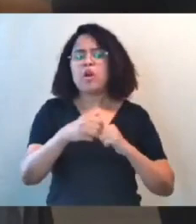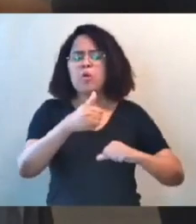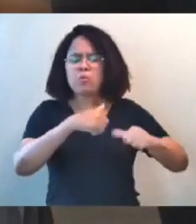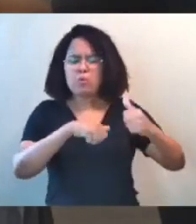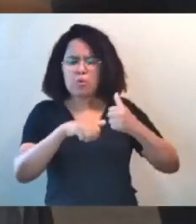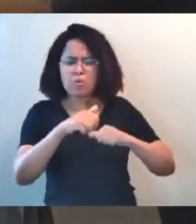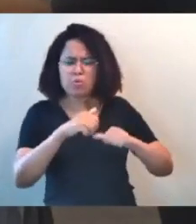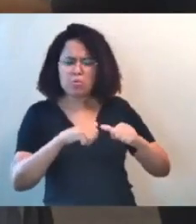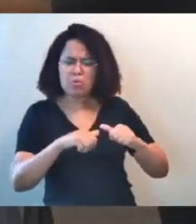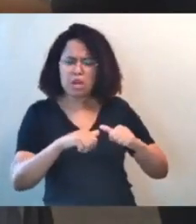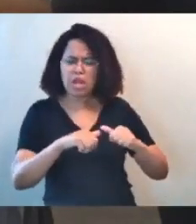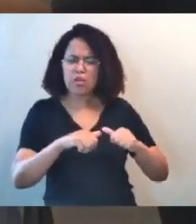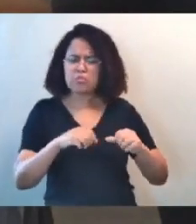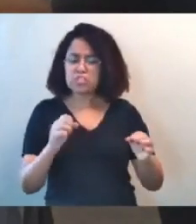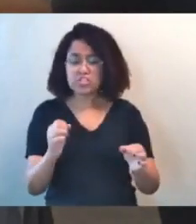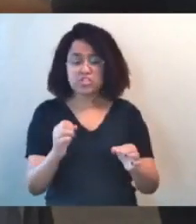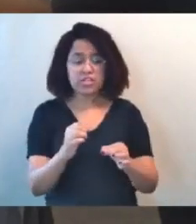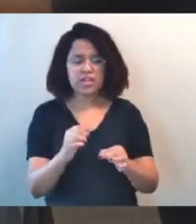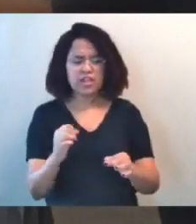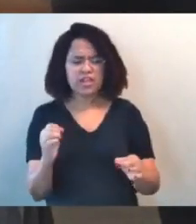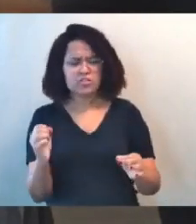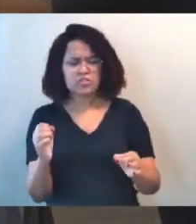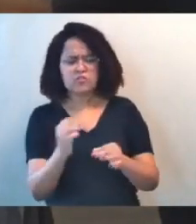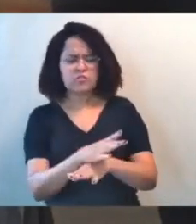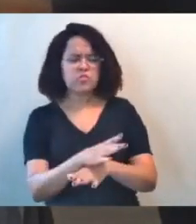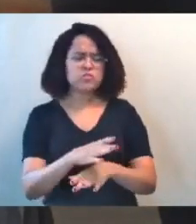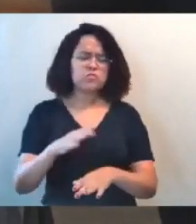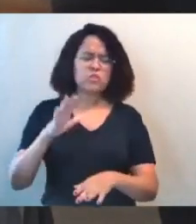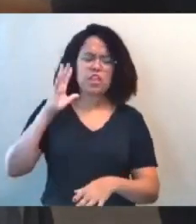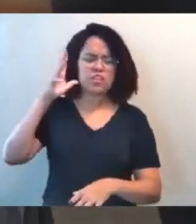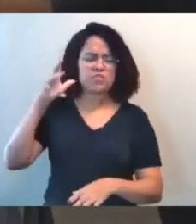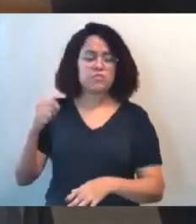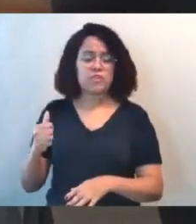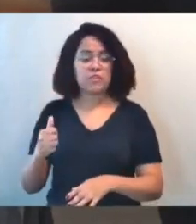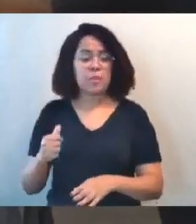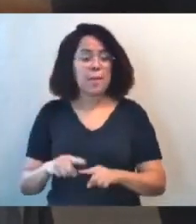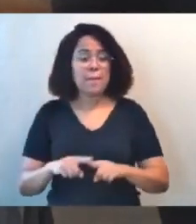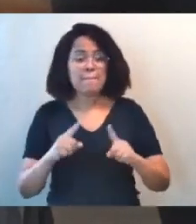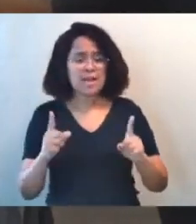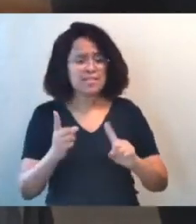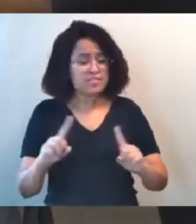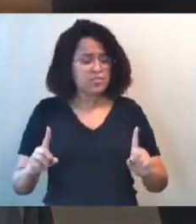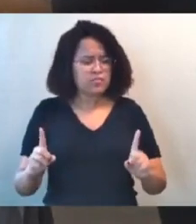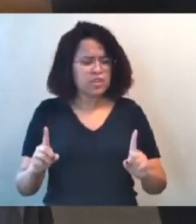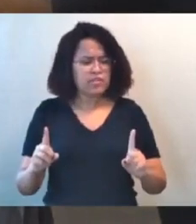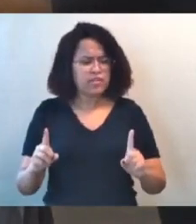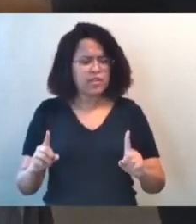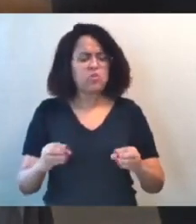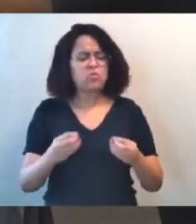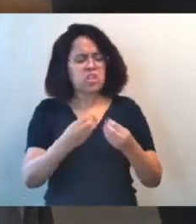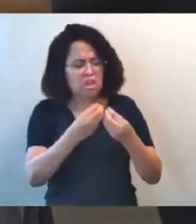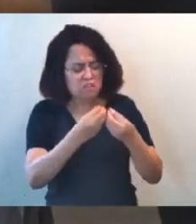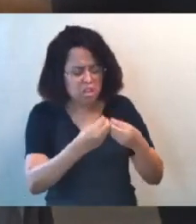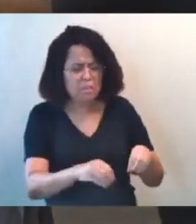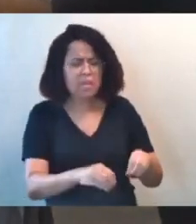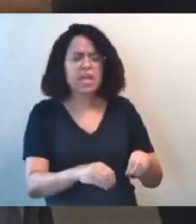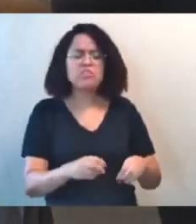mesmo problema e nada é solucionado. E o que acontece? Os laudos estão indo e os veículos